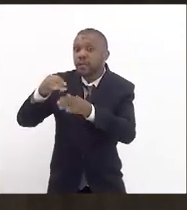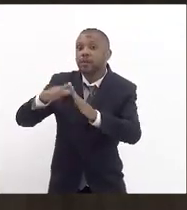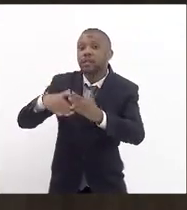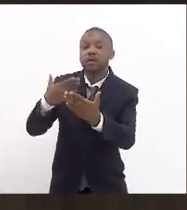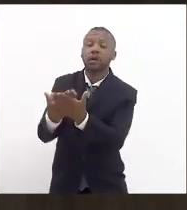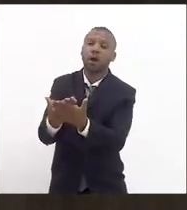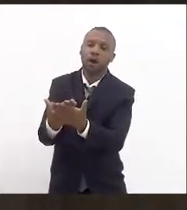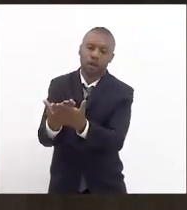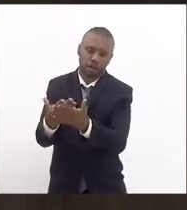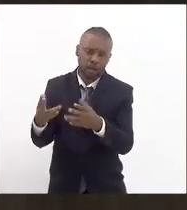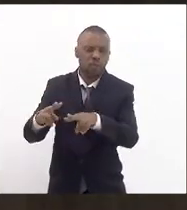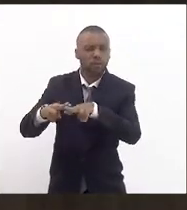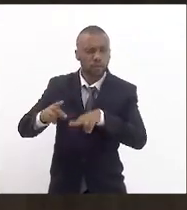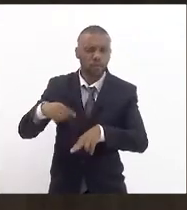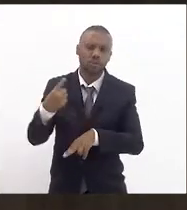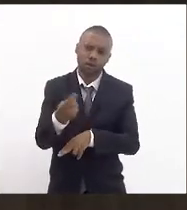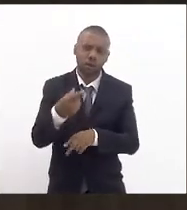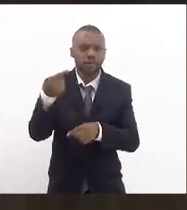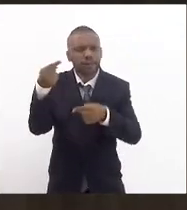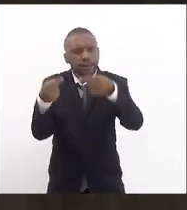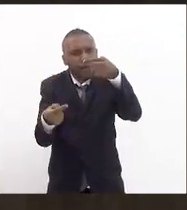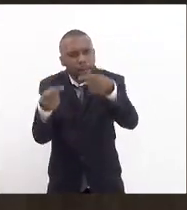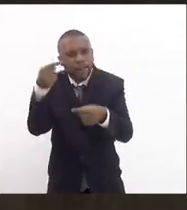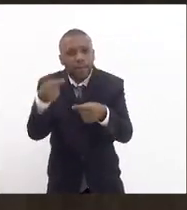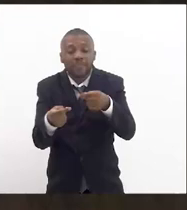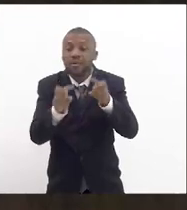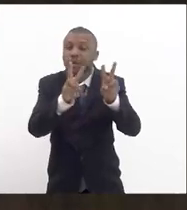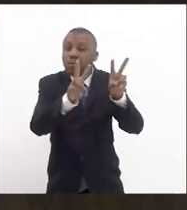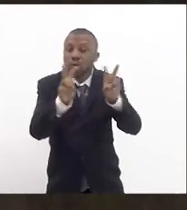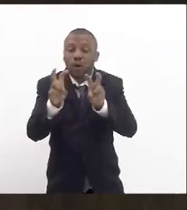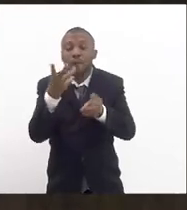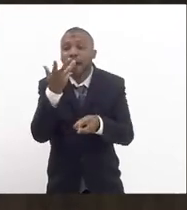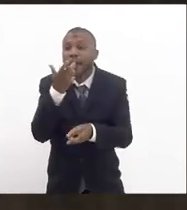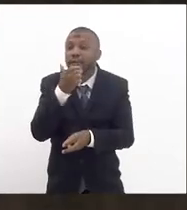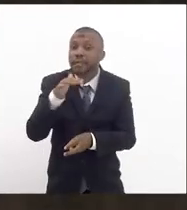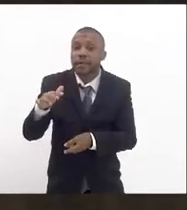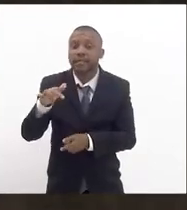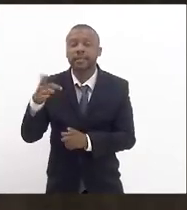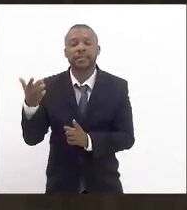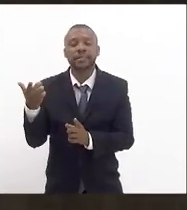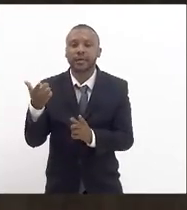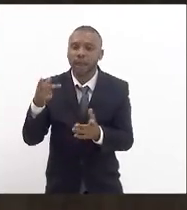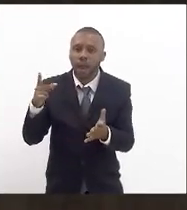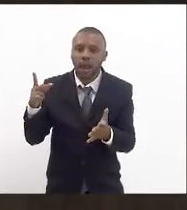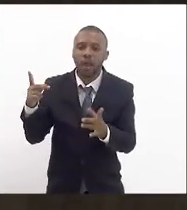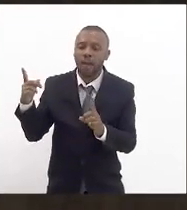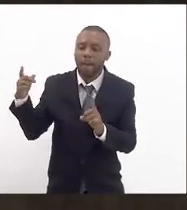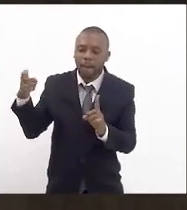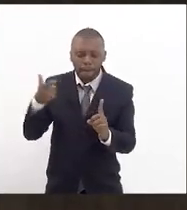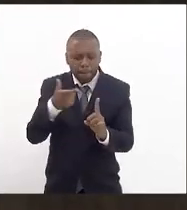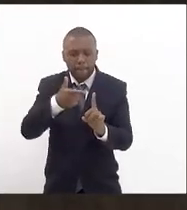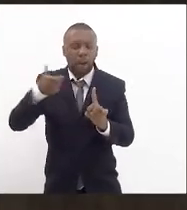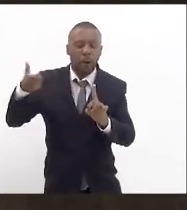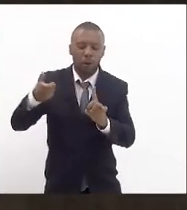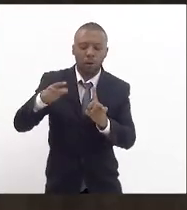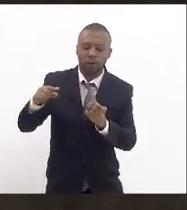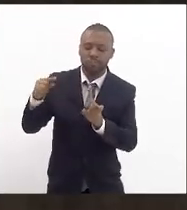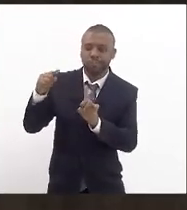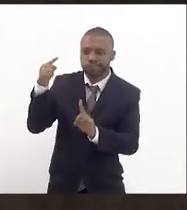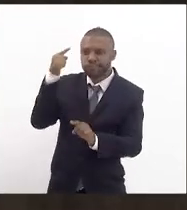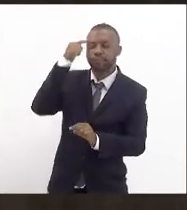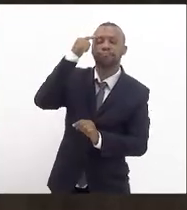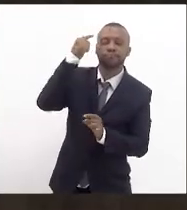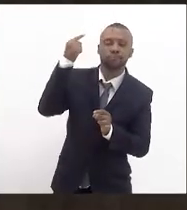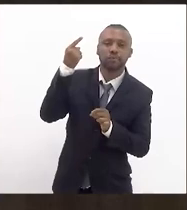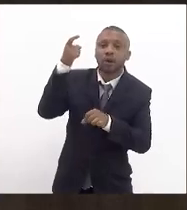vários debates com relação às crianças atingidas em operações policiais. E, é claro, a gente